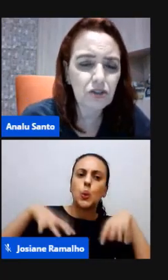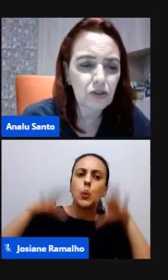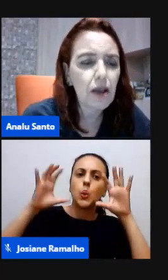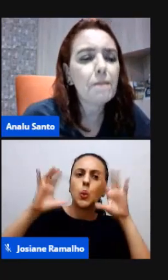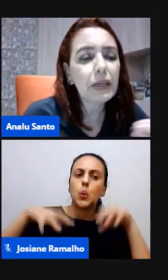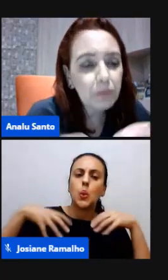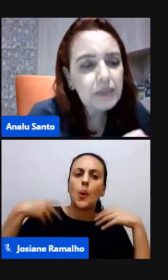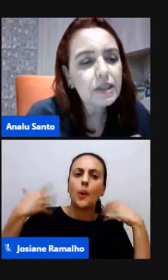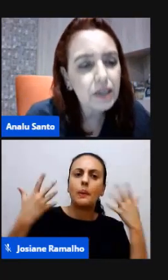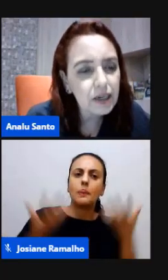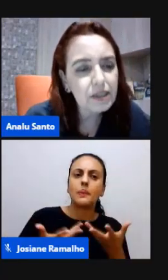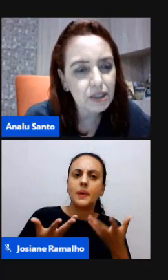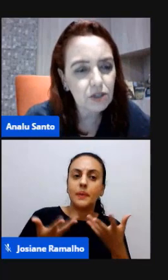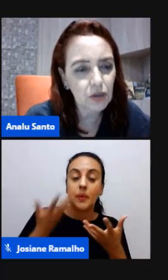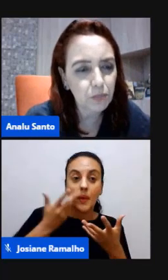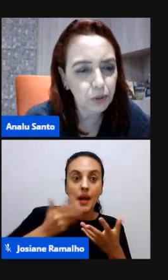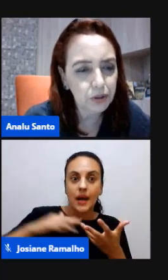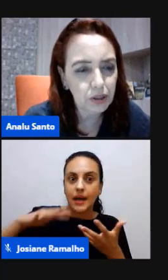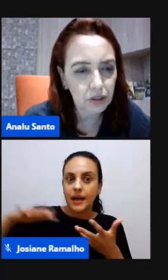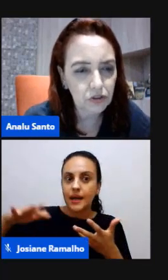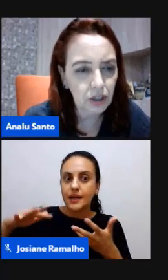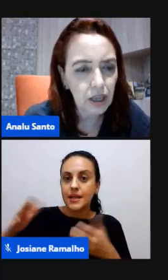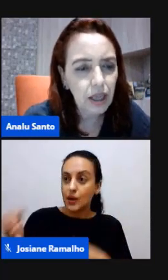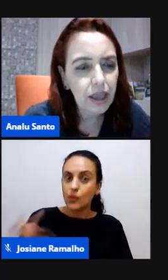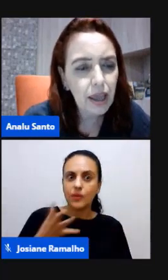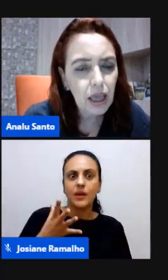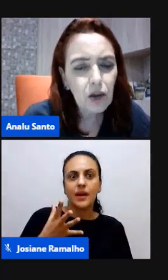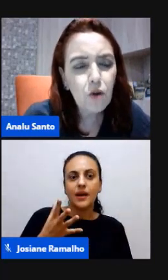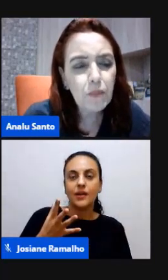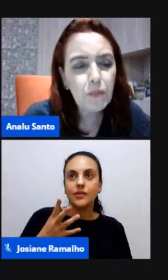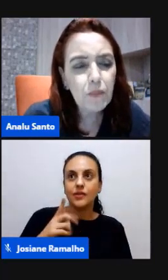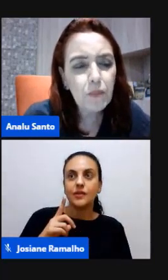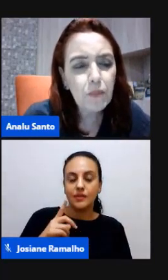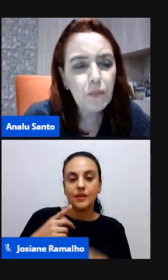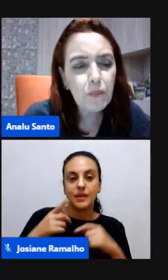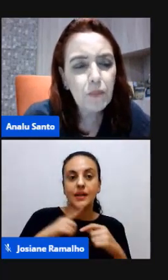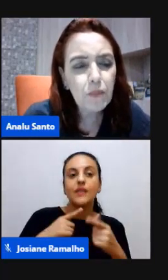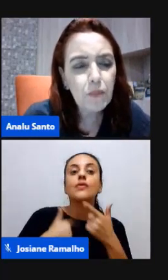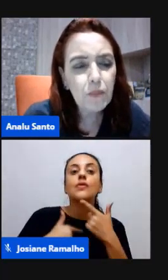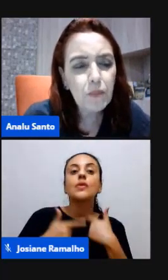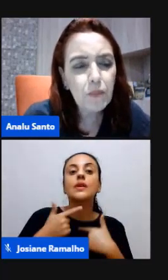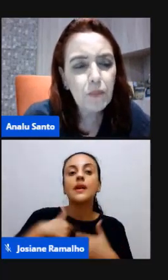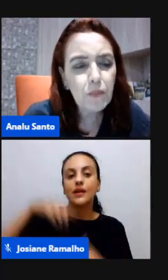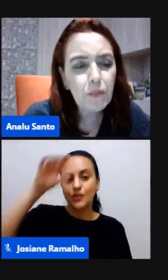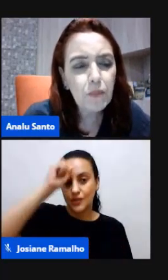pensando nisso, mas para as crianças isso é importante, né? Como é...